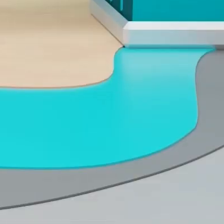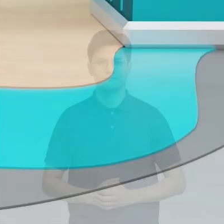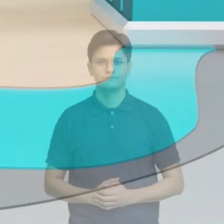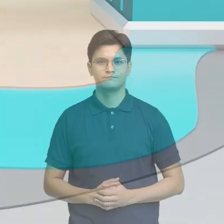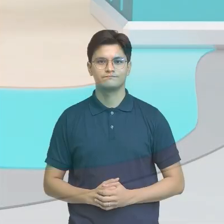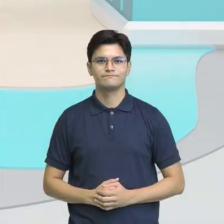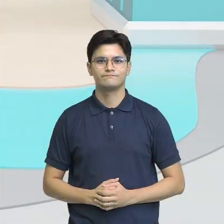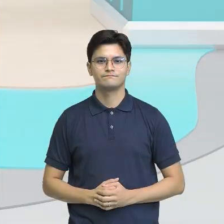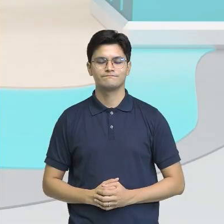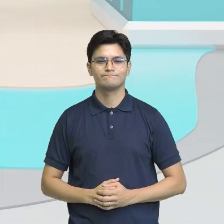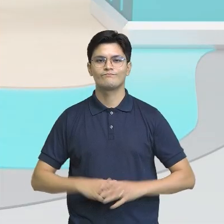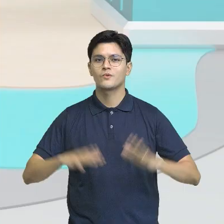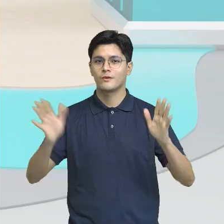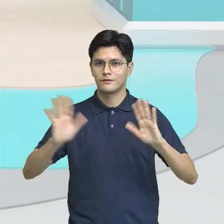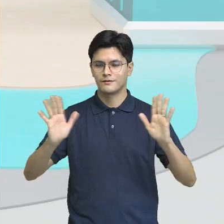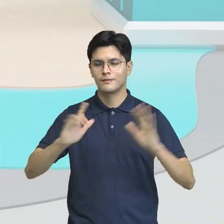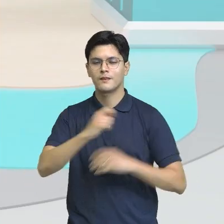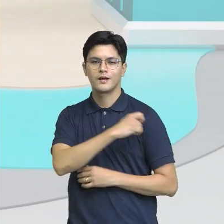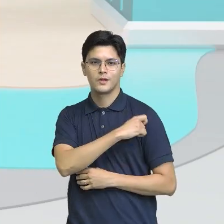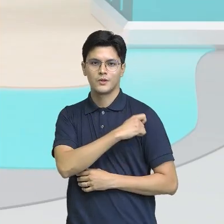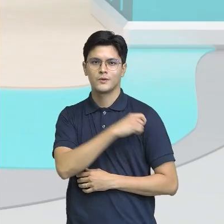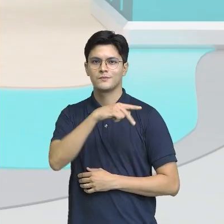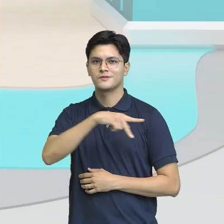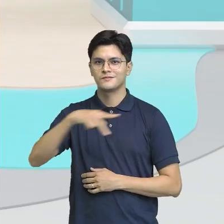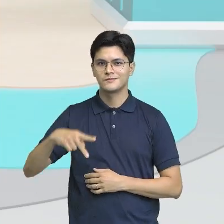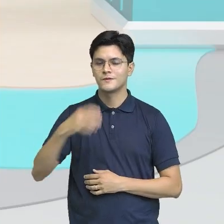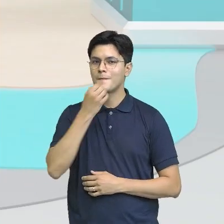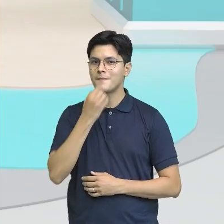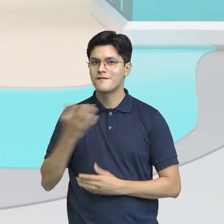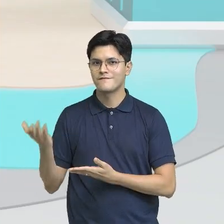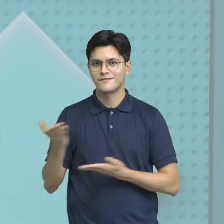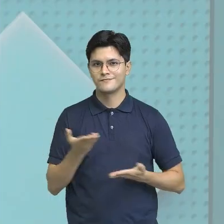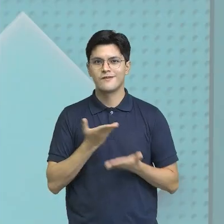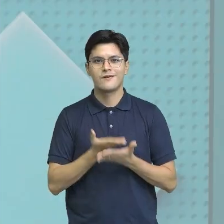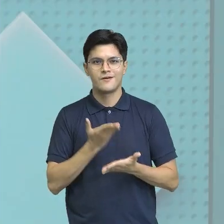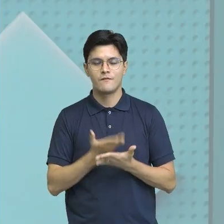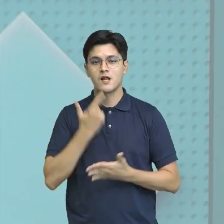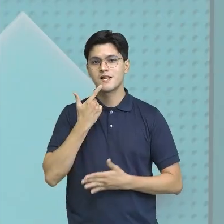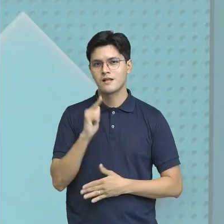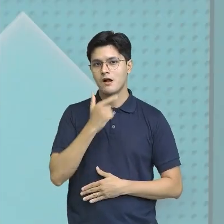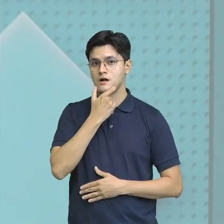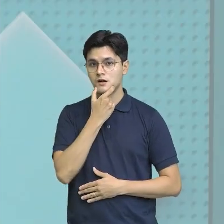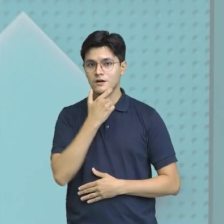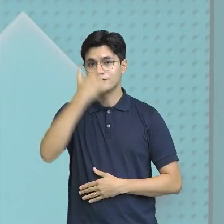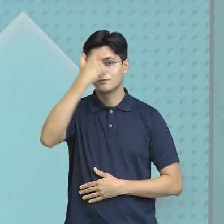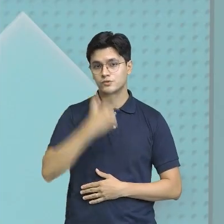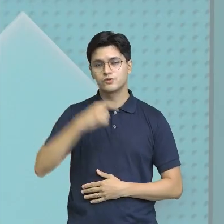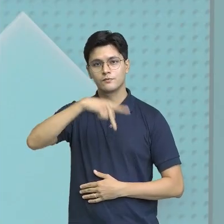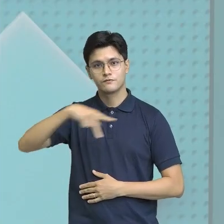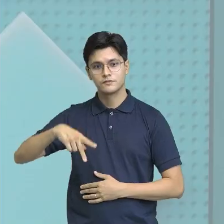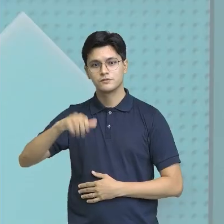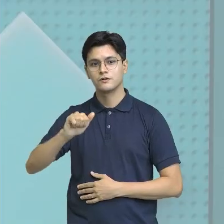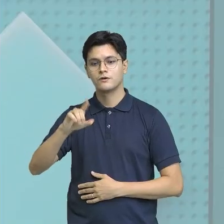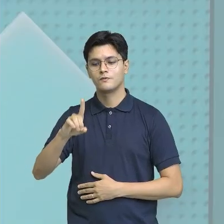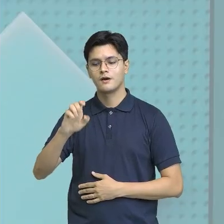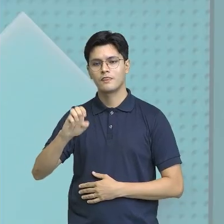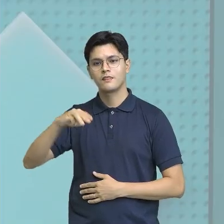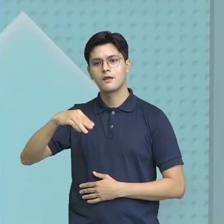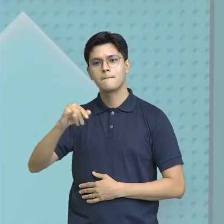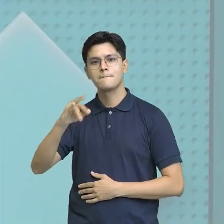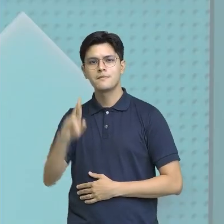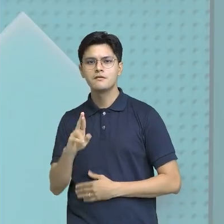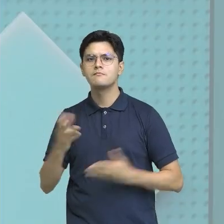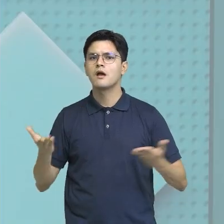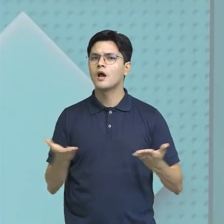Hello students, teachers, welcome! Bem-vindos à nossa aula de língua inglesa. Eu sou o professor Ademir Ribeiro e nós vamos juntos aí para a